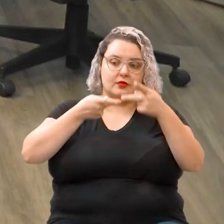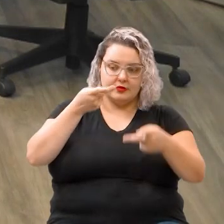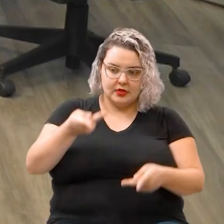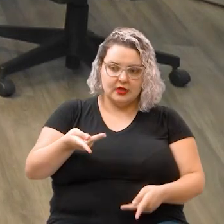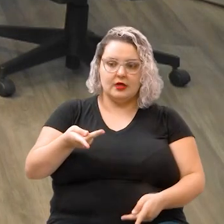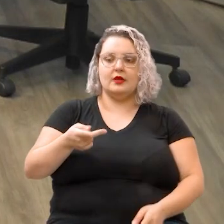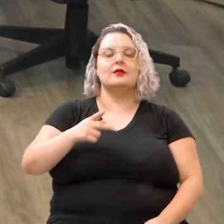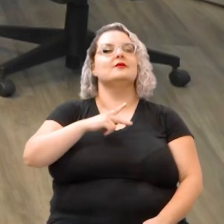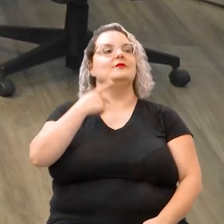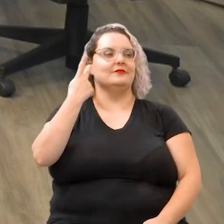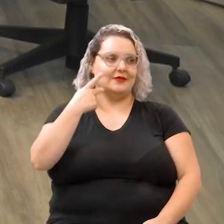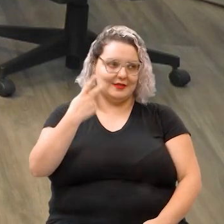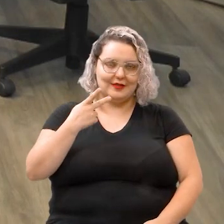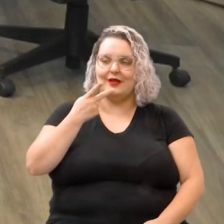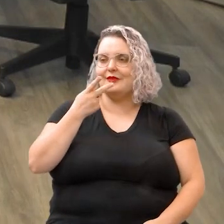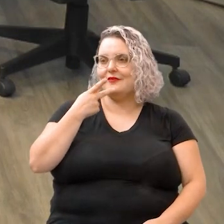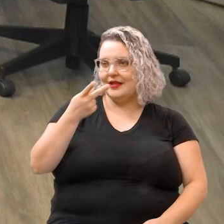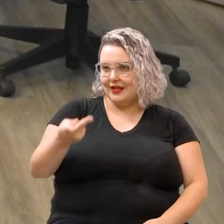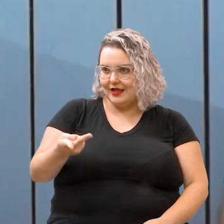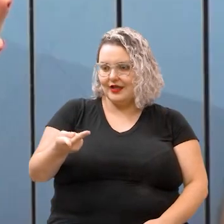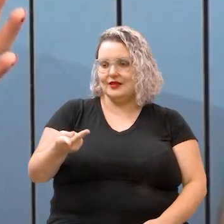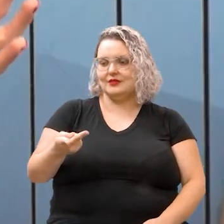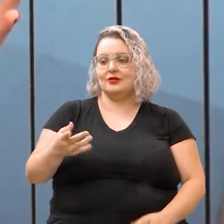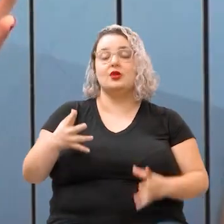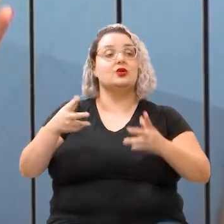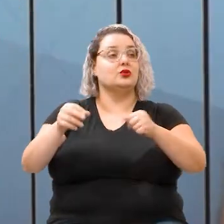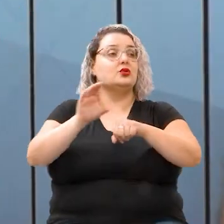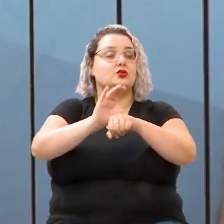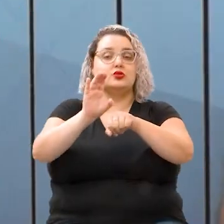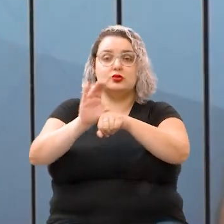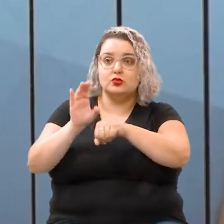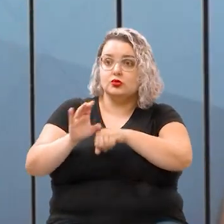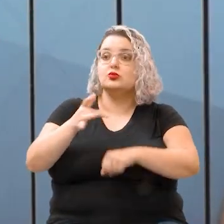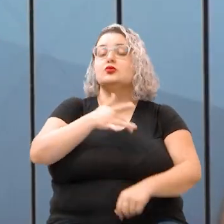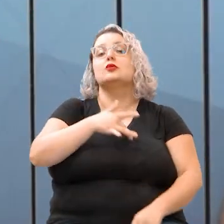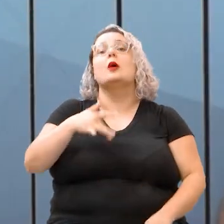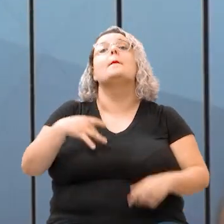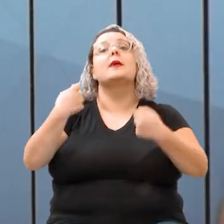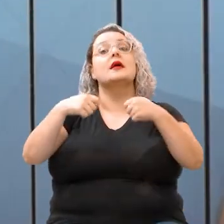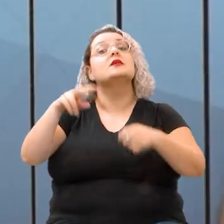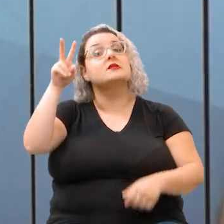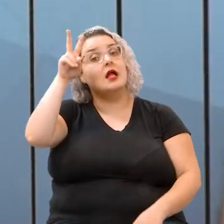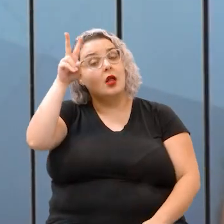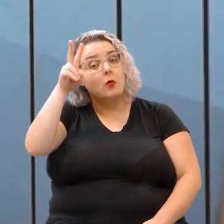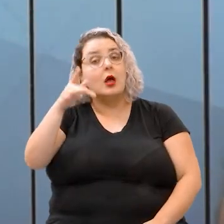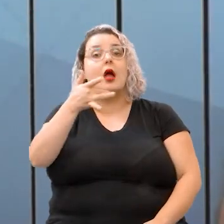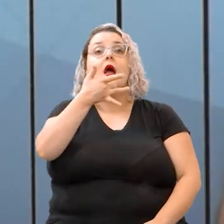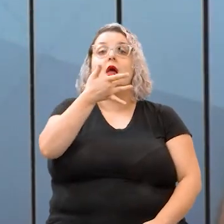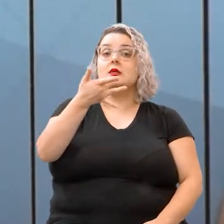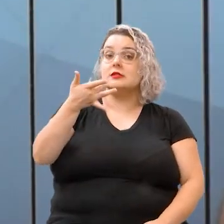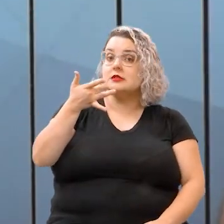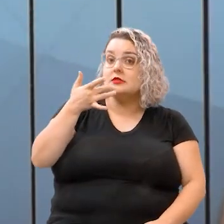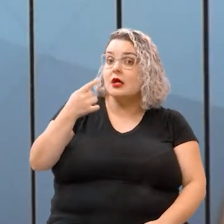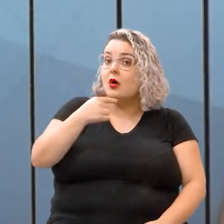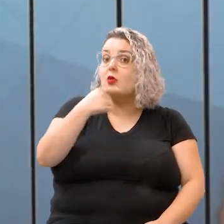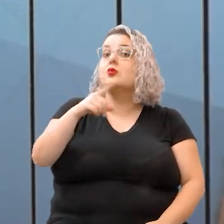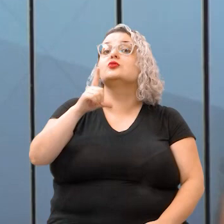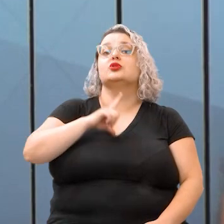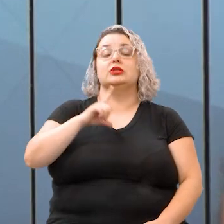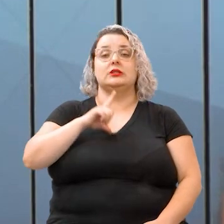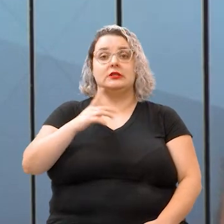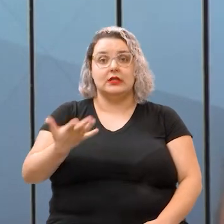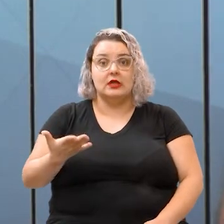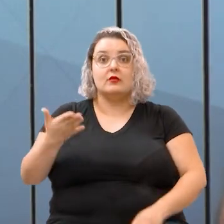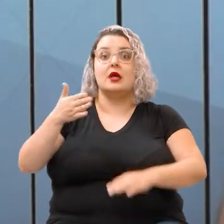disso, o vereador também tem falado bastante, todos os cursos de saúde precisam se lembrar que a saúde bucal, ela existe, ela